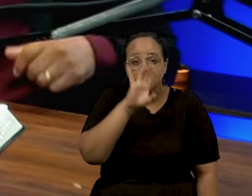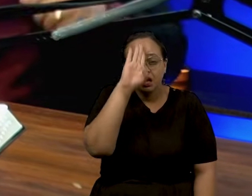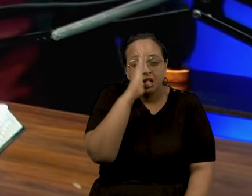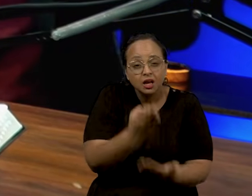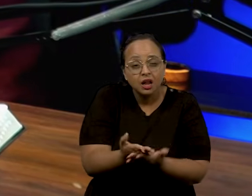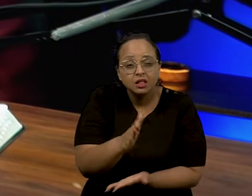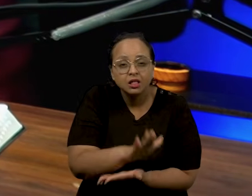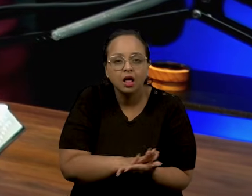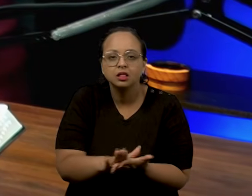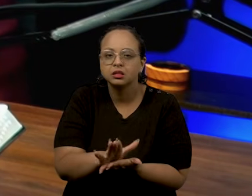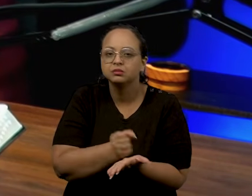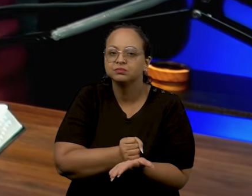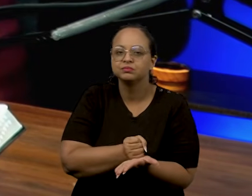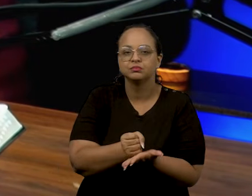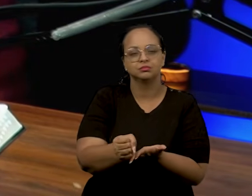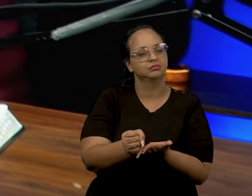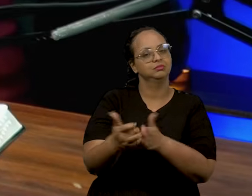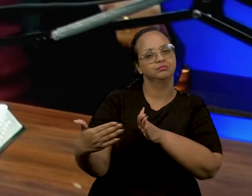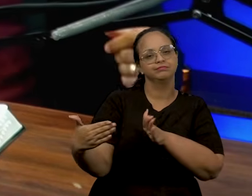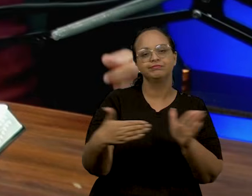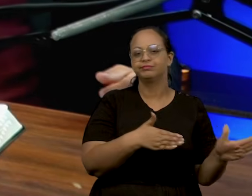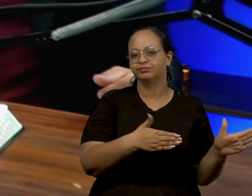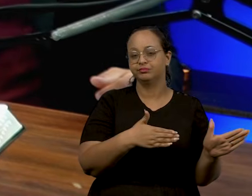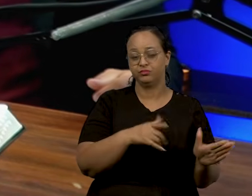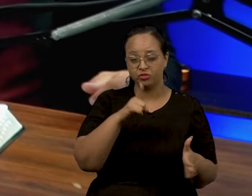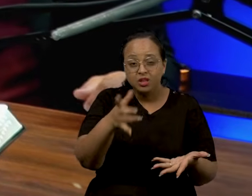se você quiser ser salvo,